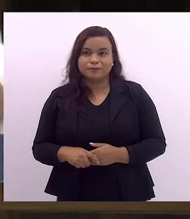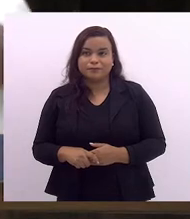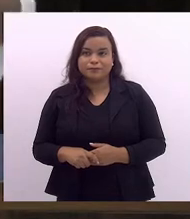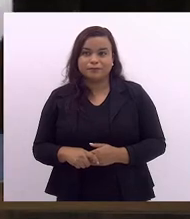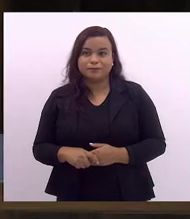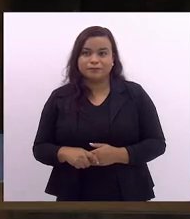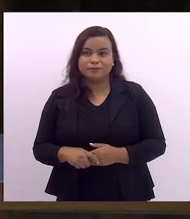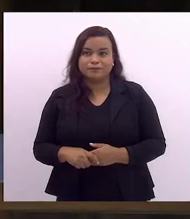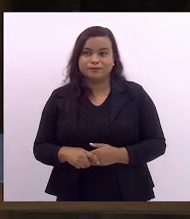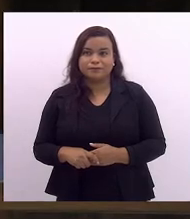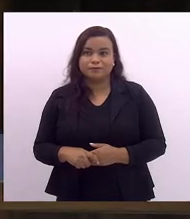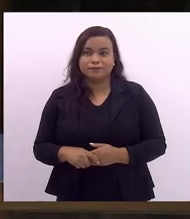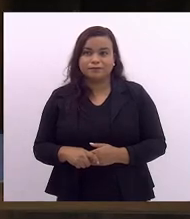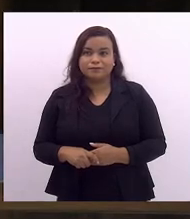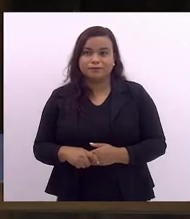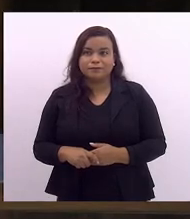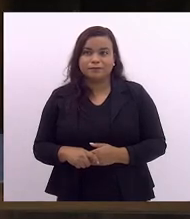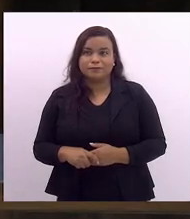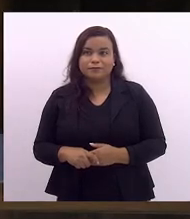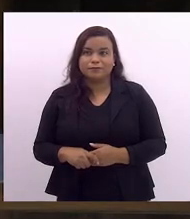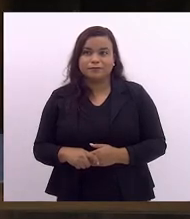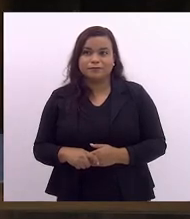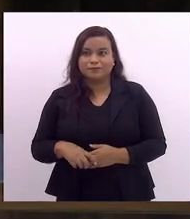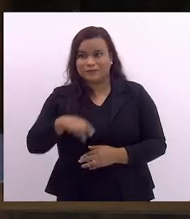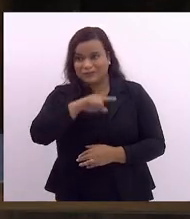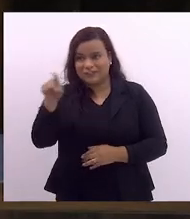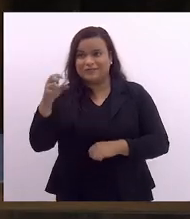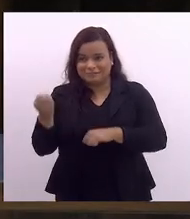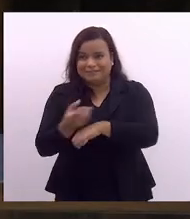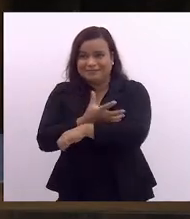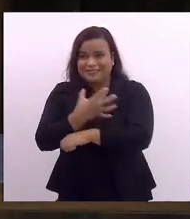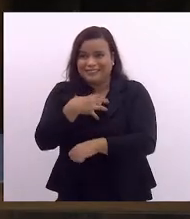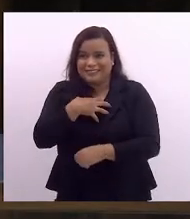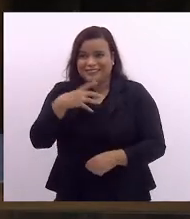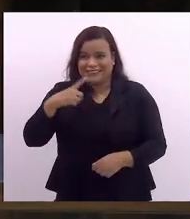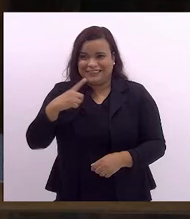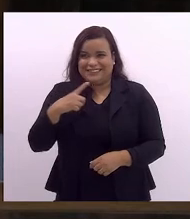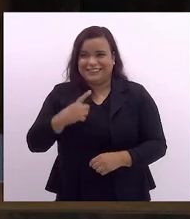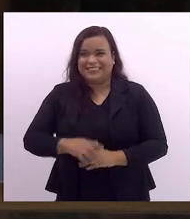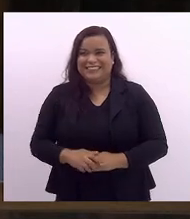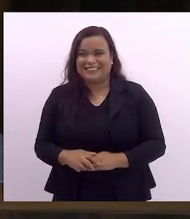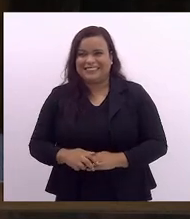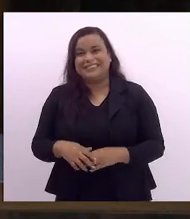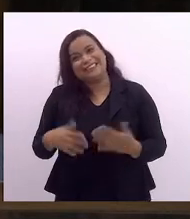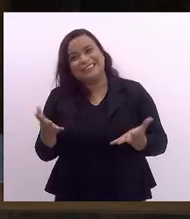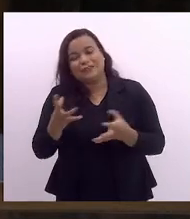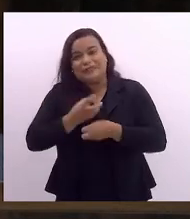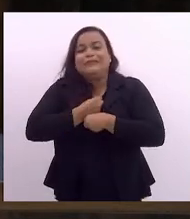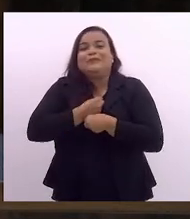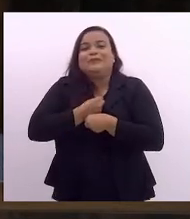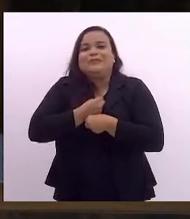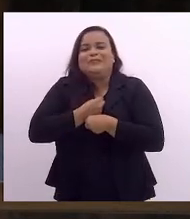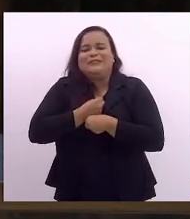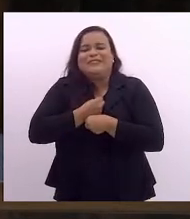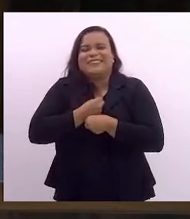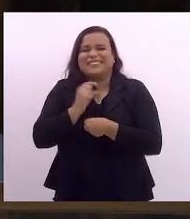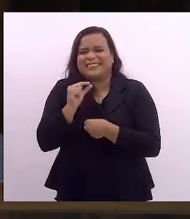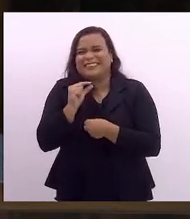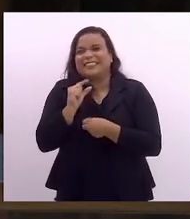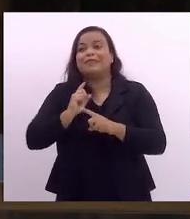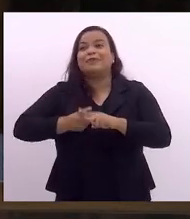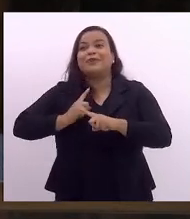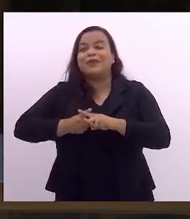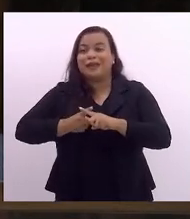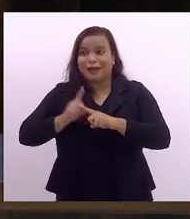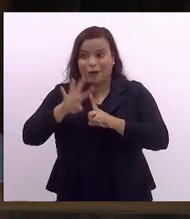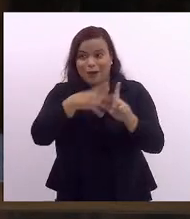Vocês estão emocionados com esses momentos? Então segura aí um pouquinho mais a emoção, porque depois